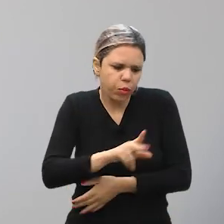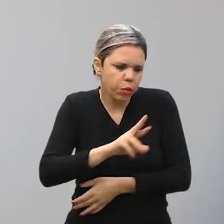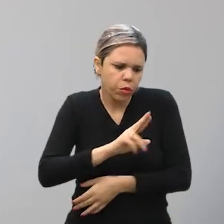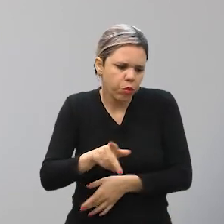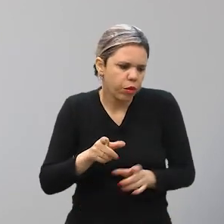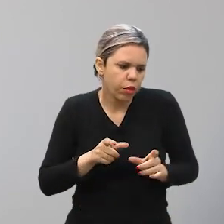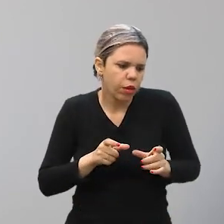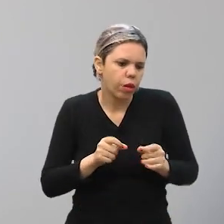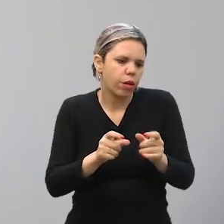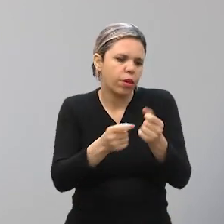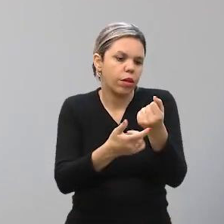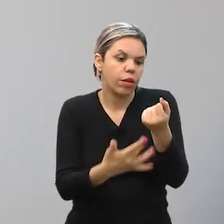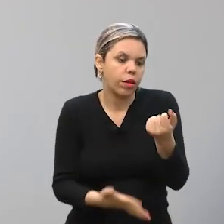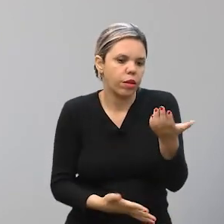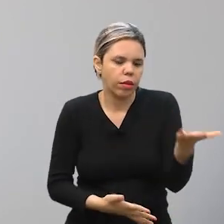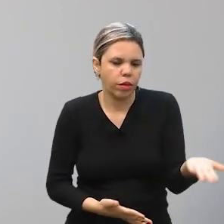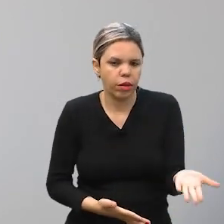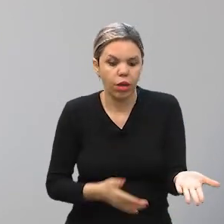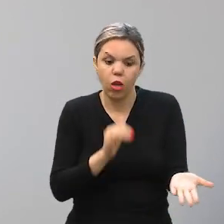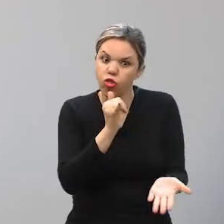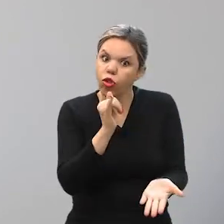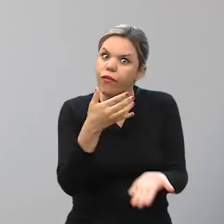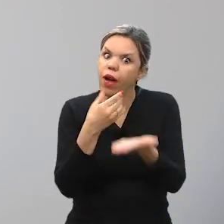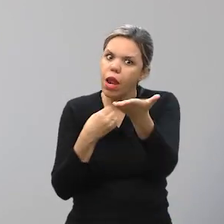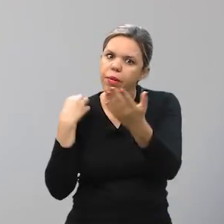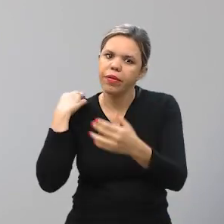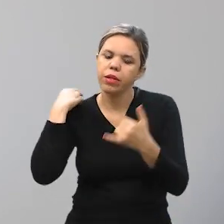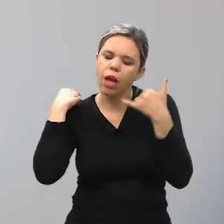leucemia. Silvia, eu já te falei,